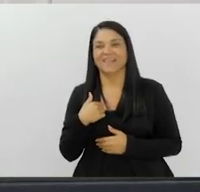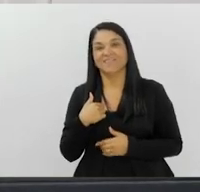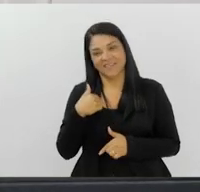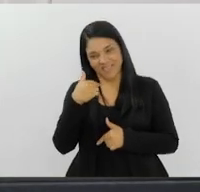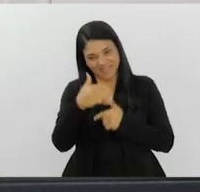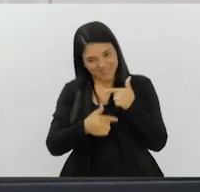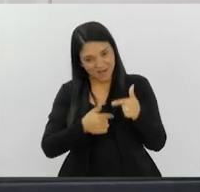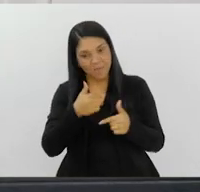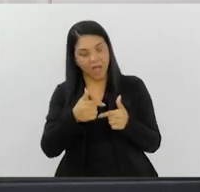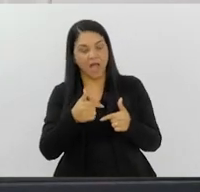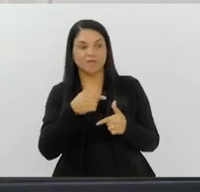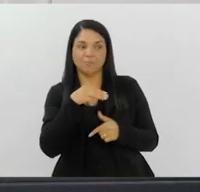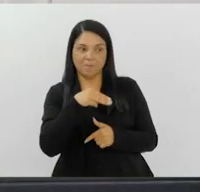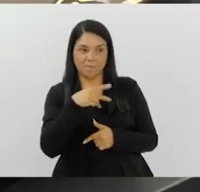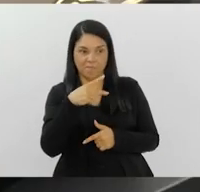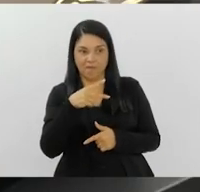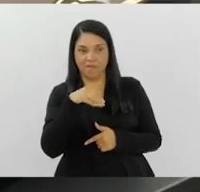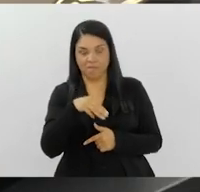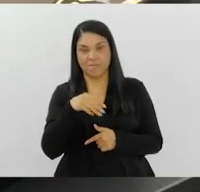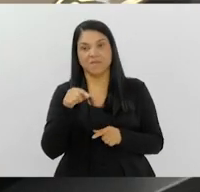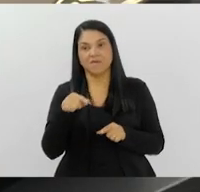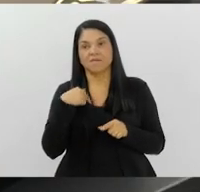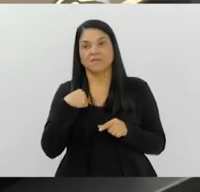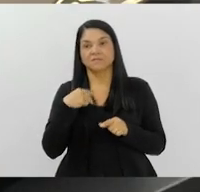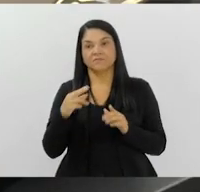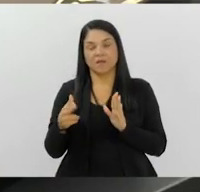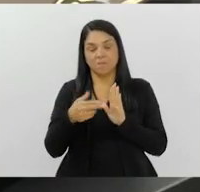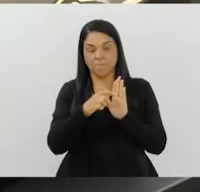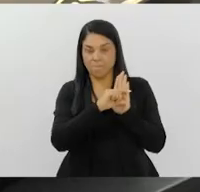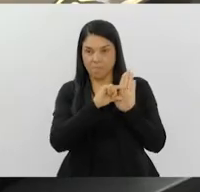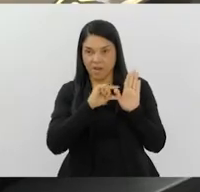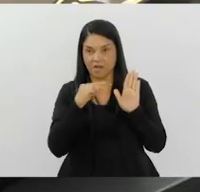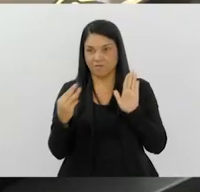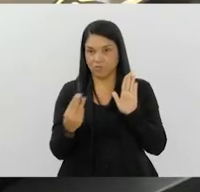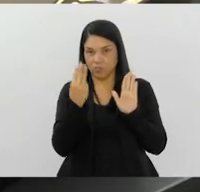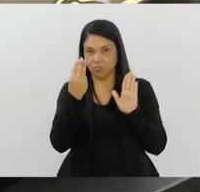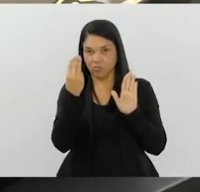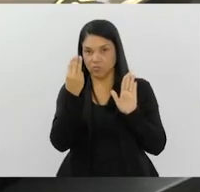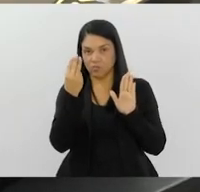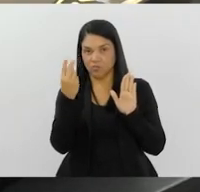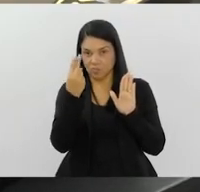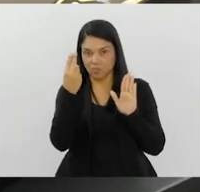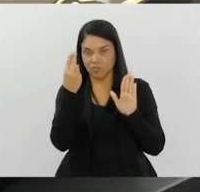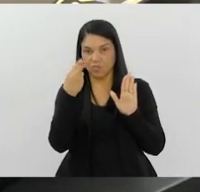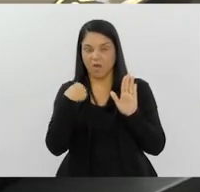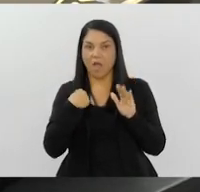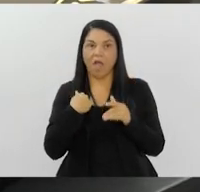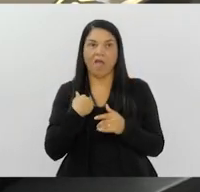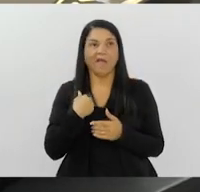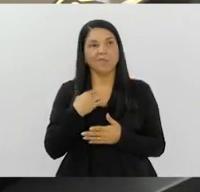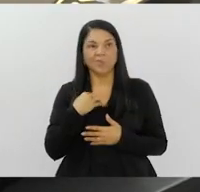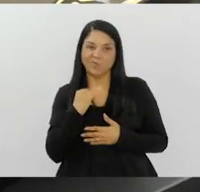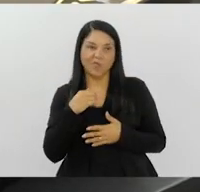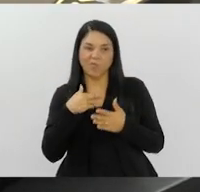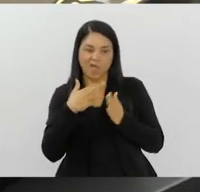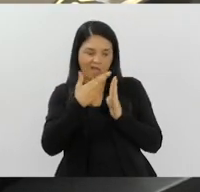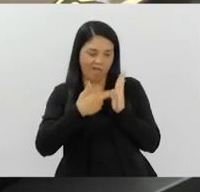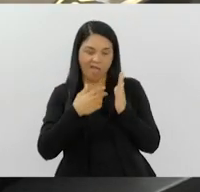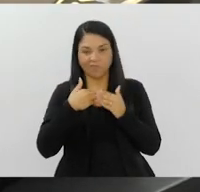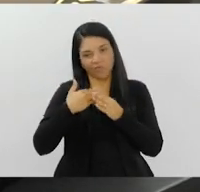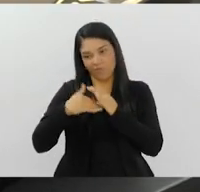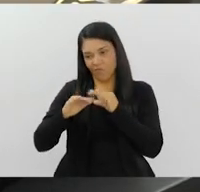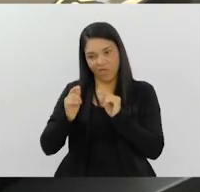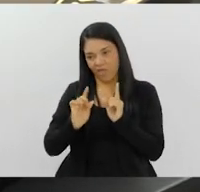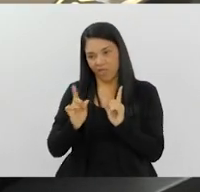vocês mas eu acho bem mas se ficar se ficar o parágrafo único acho que fica uma coisa assim ah eu não mandei ainda mas eu vou mandar é